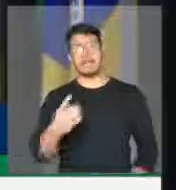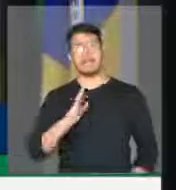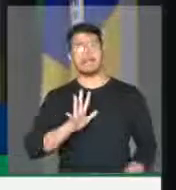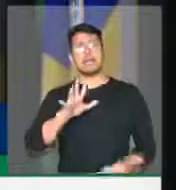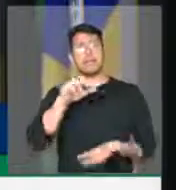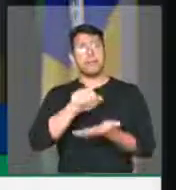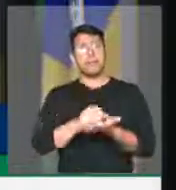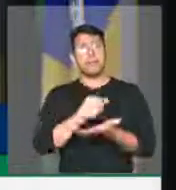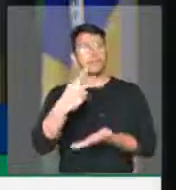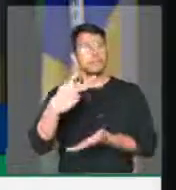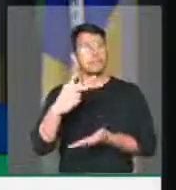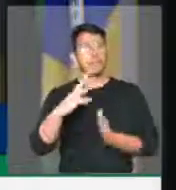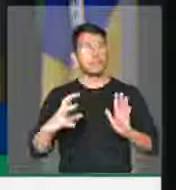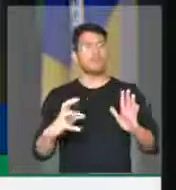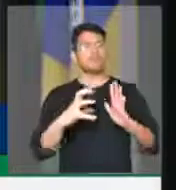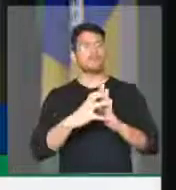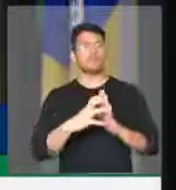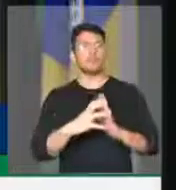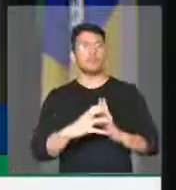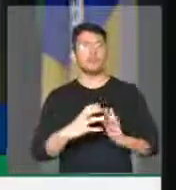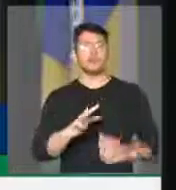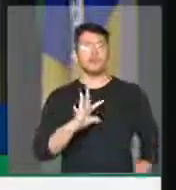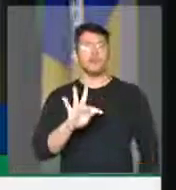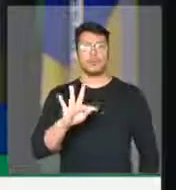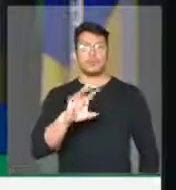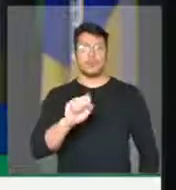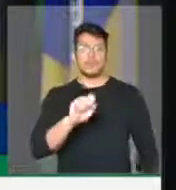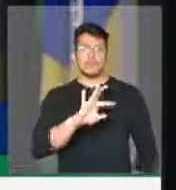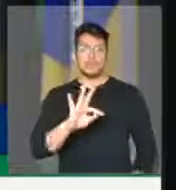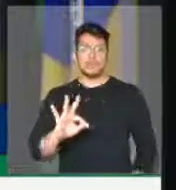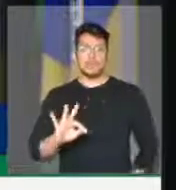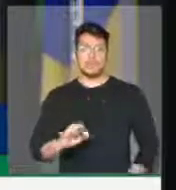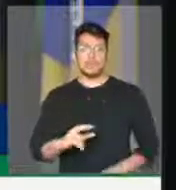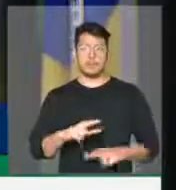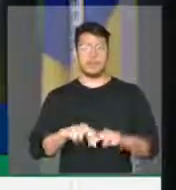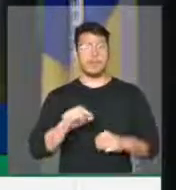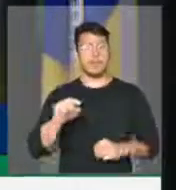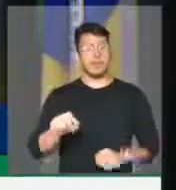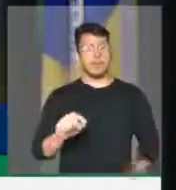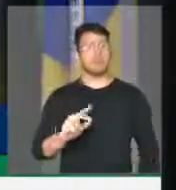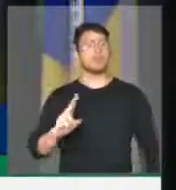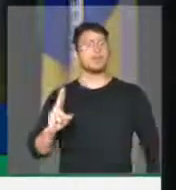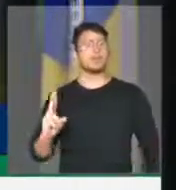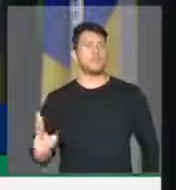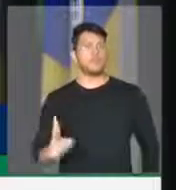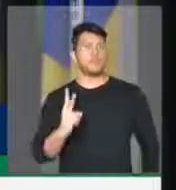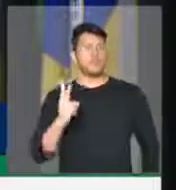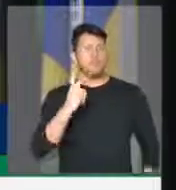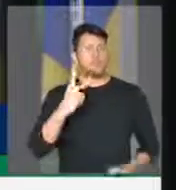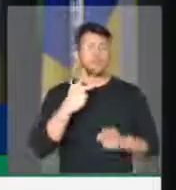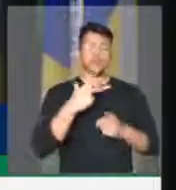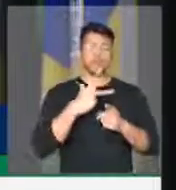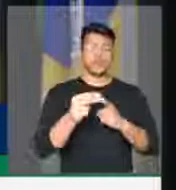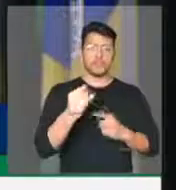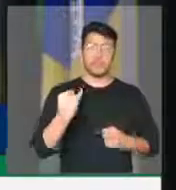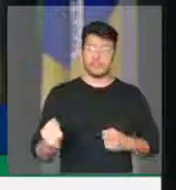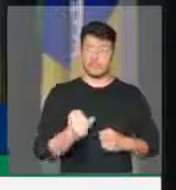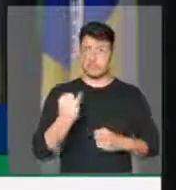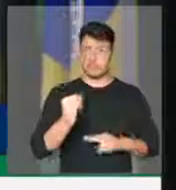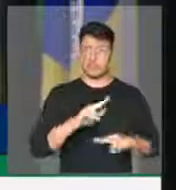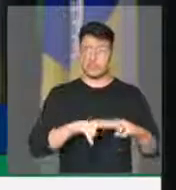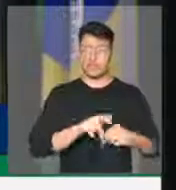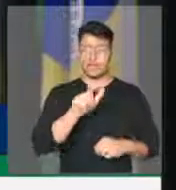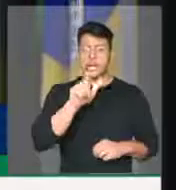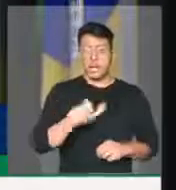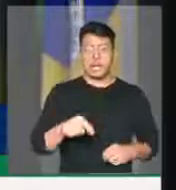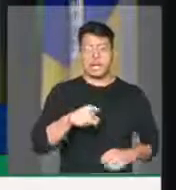Peduzzi à frente do Tribunal Superior do Trabalho. É uma vitória importante da mulher brasileira, porque ela sempre foi uma mulher